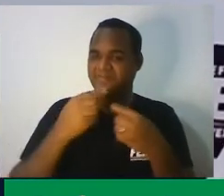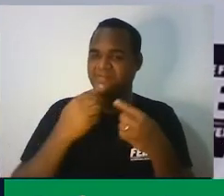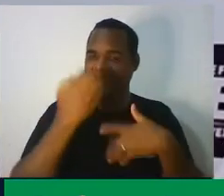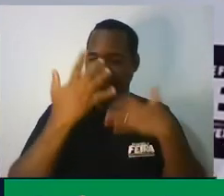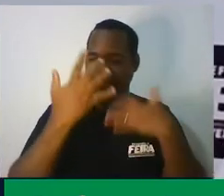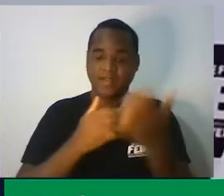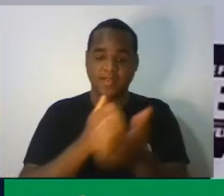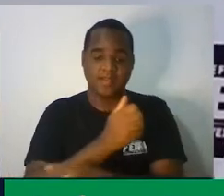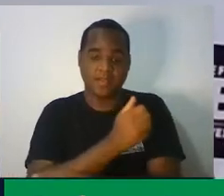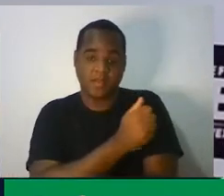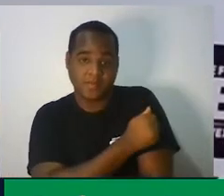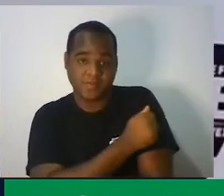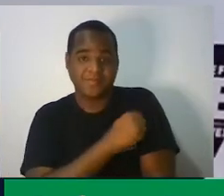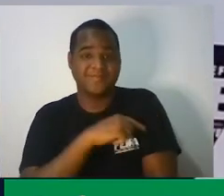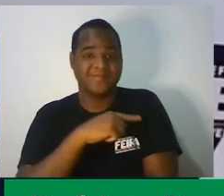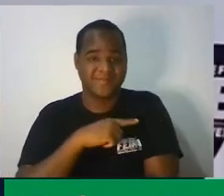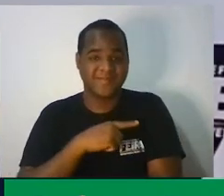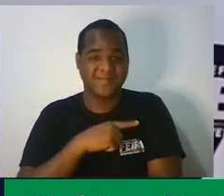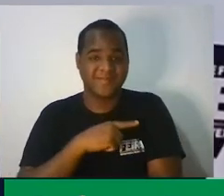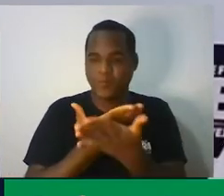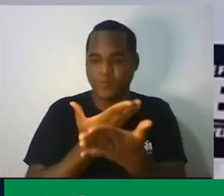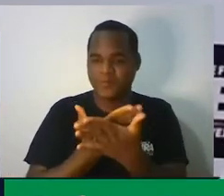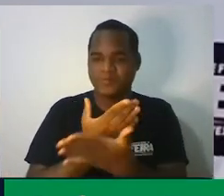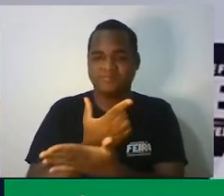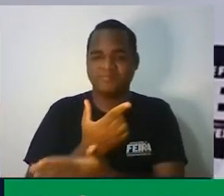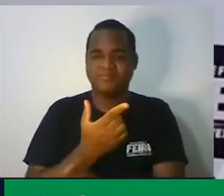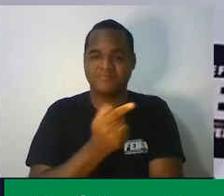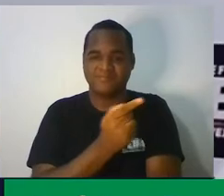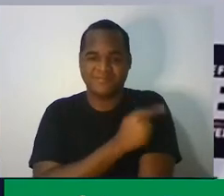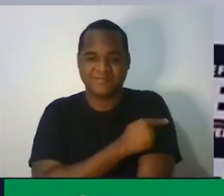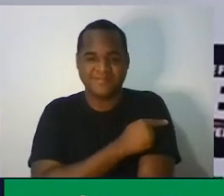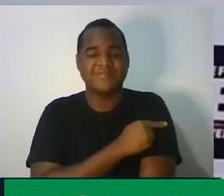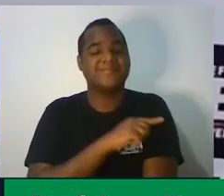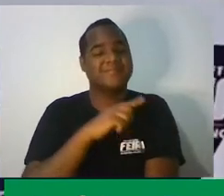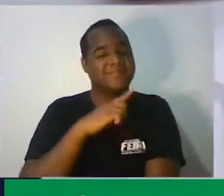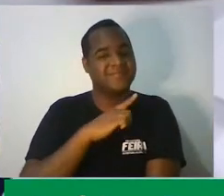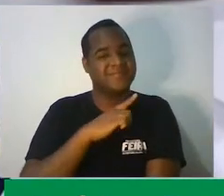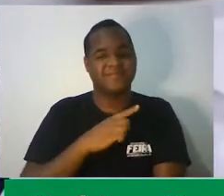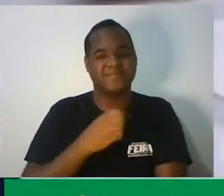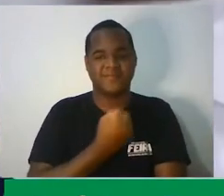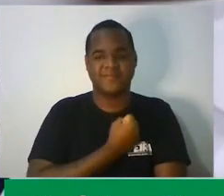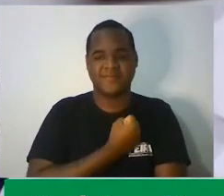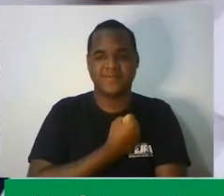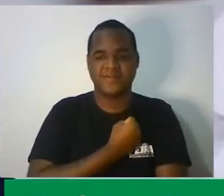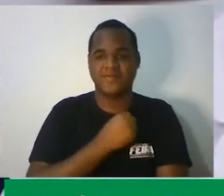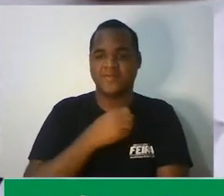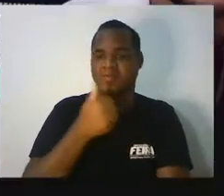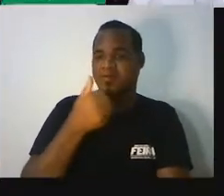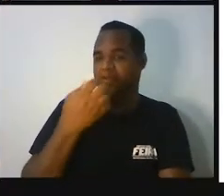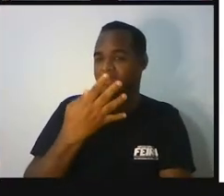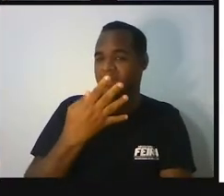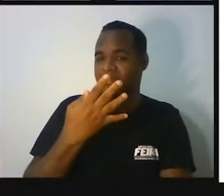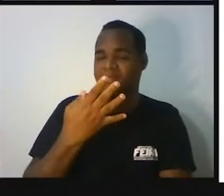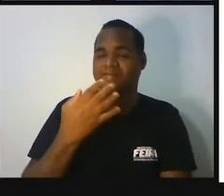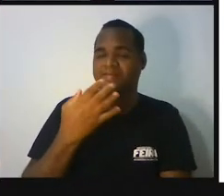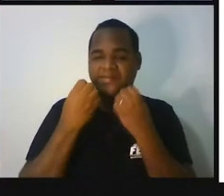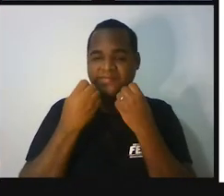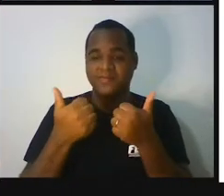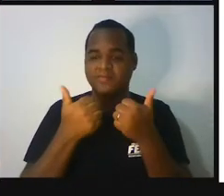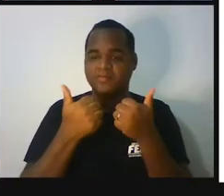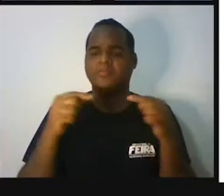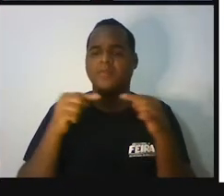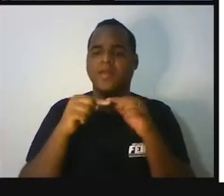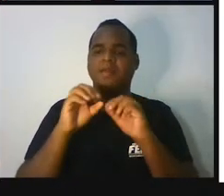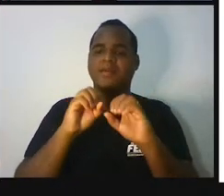aluno, aluna, estudante do sétimo ano. Essa é a aula de número 14. Aula do